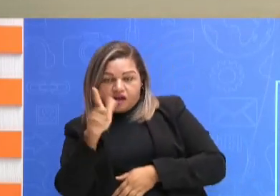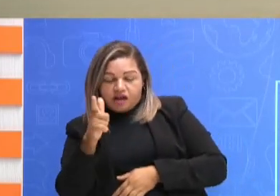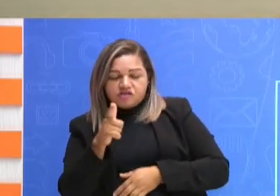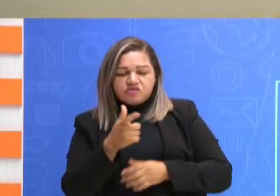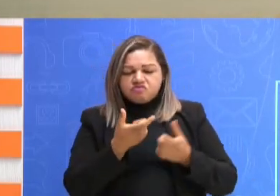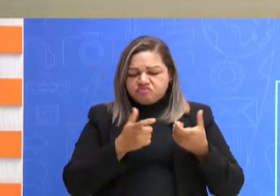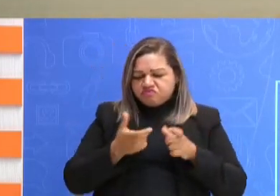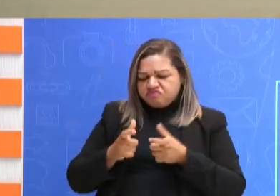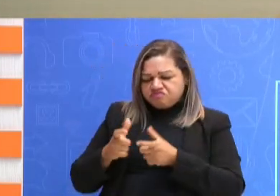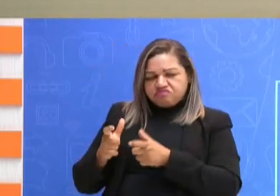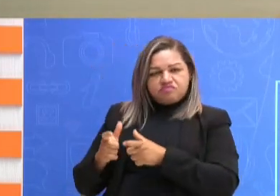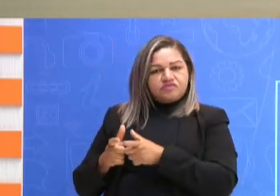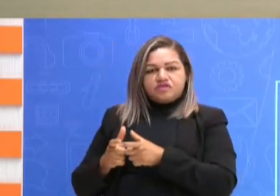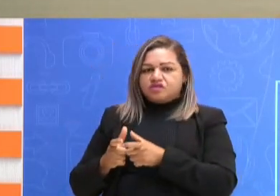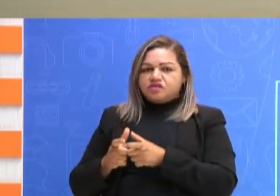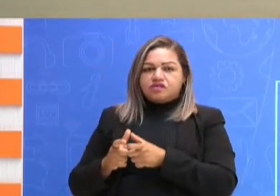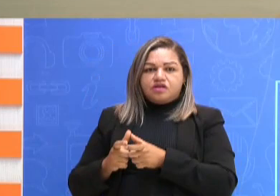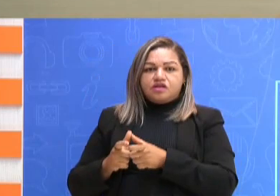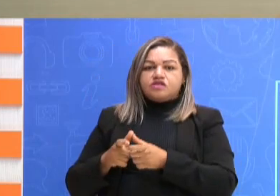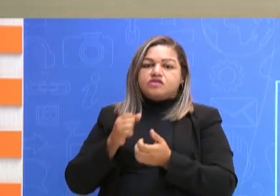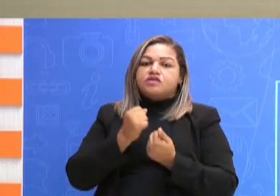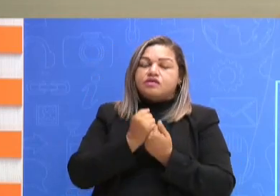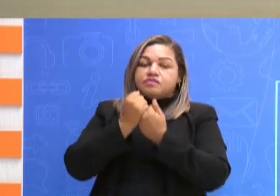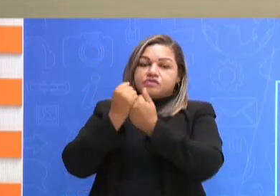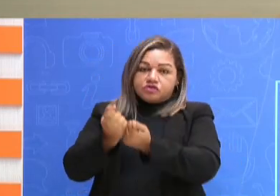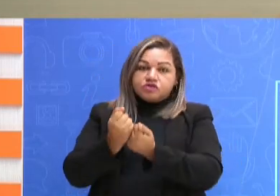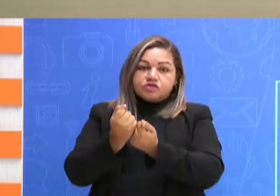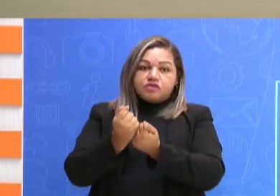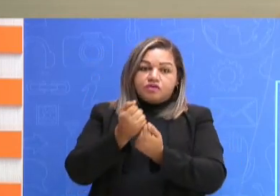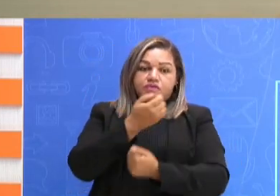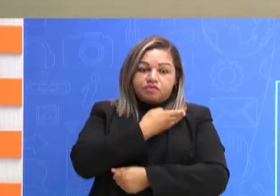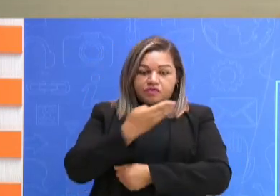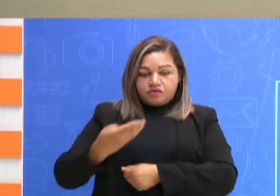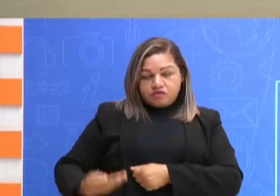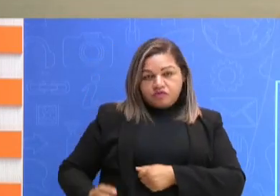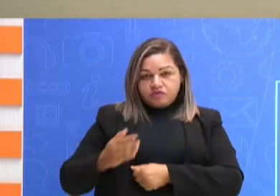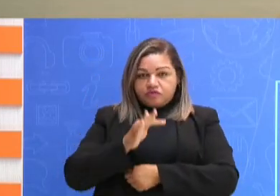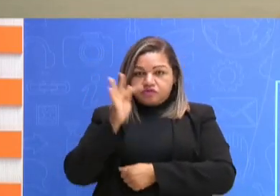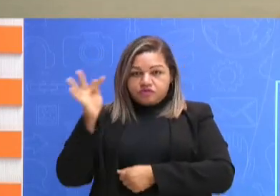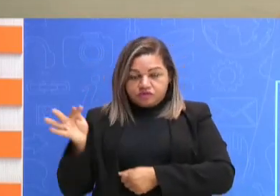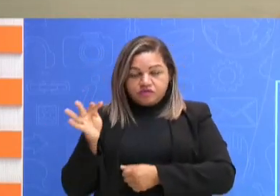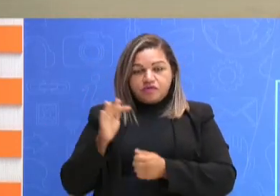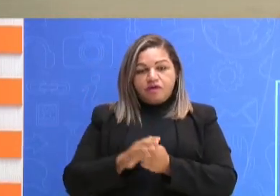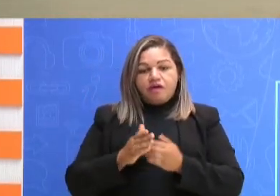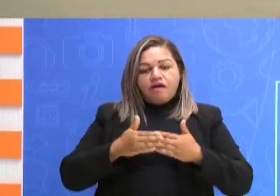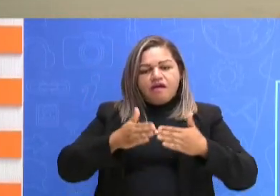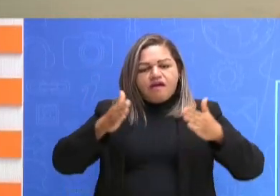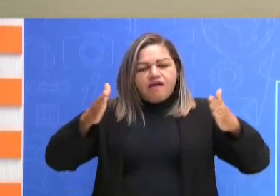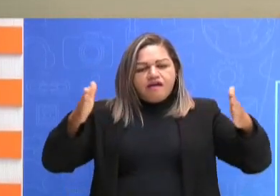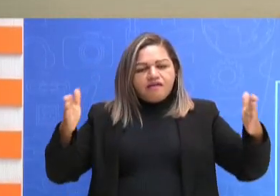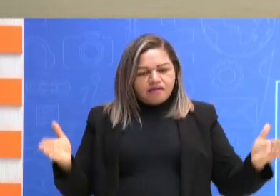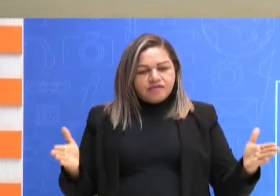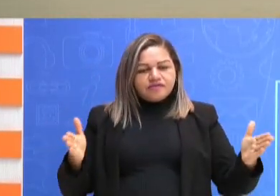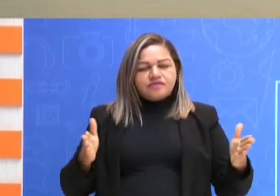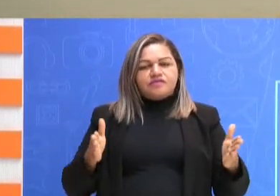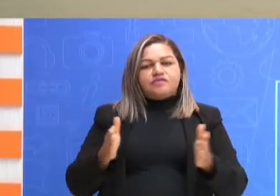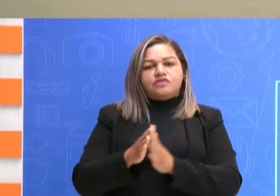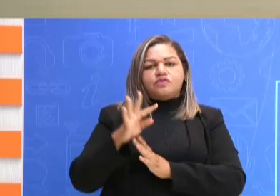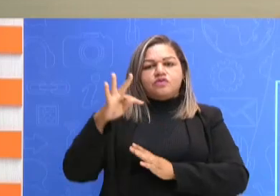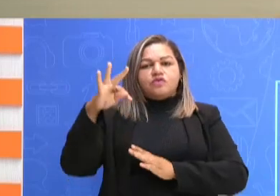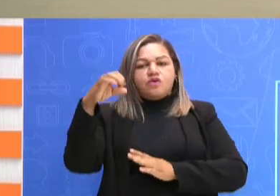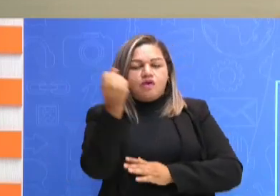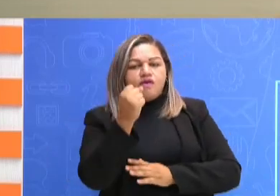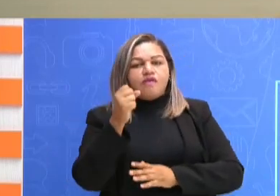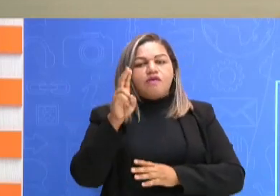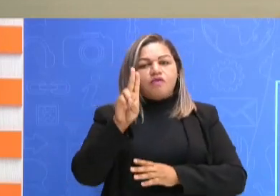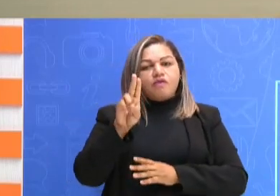tem um fluxo menor, a gente está pedindo o apoio do governo federal, requerendo ao governo federal para que a gente possa expandir a todas as demais UBS.